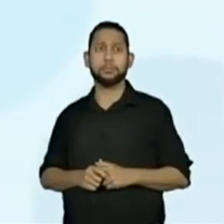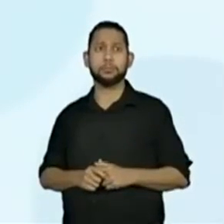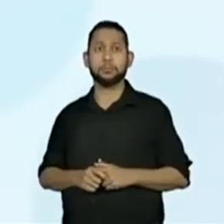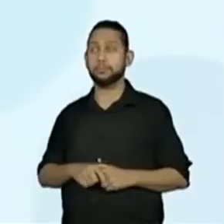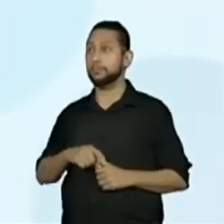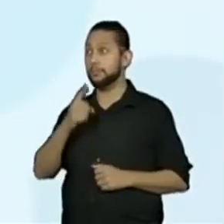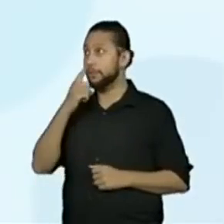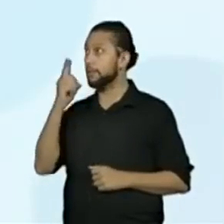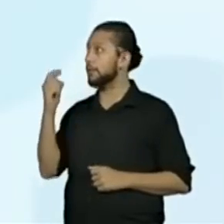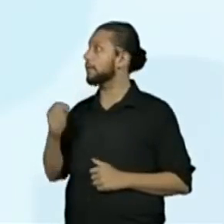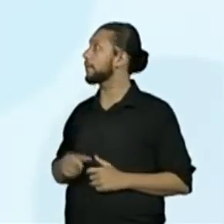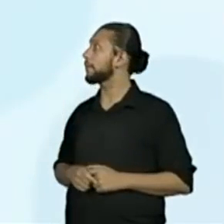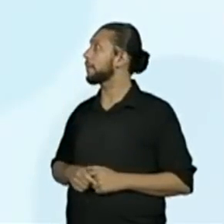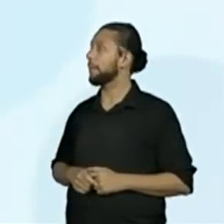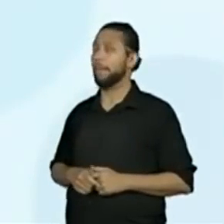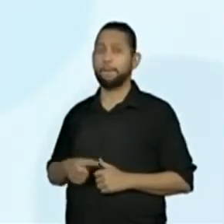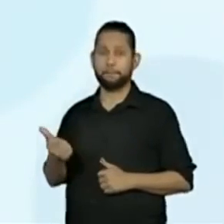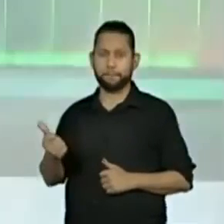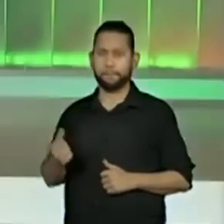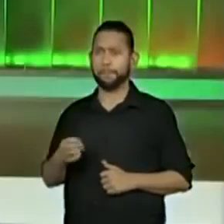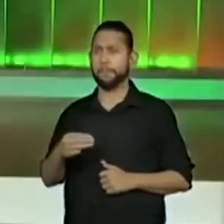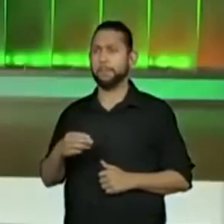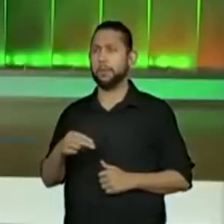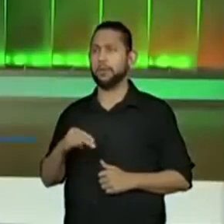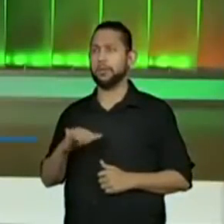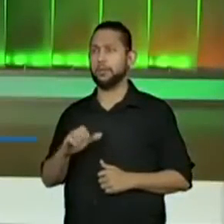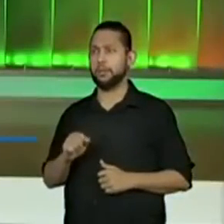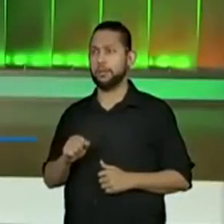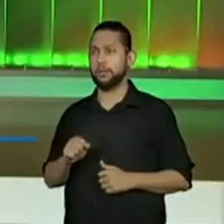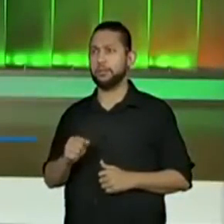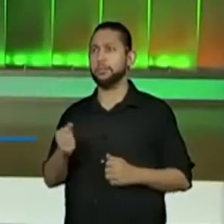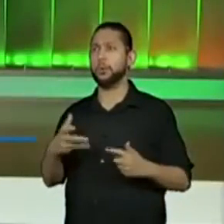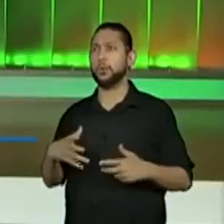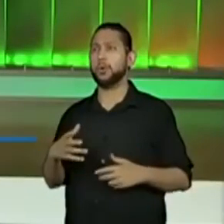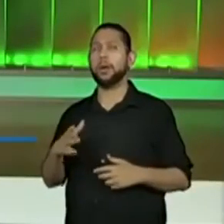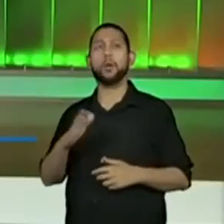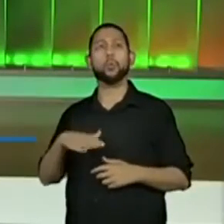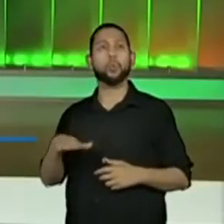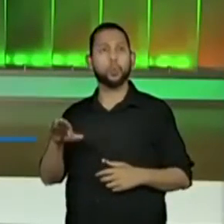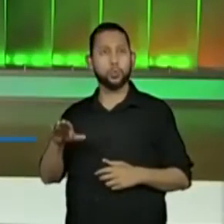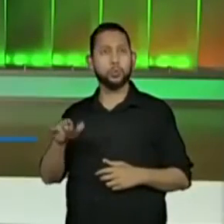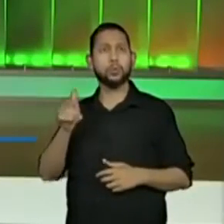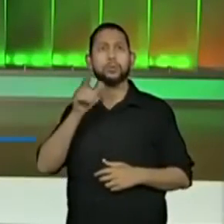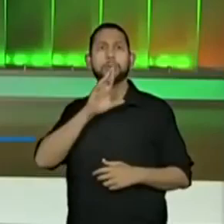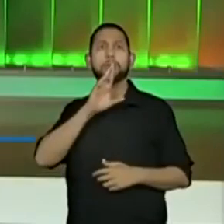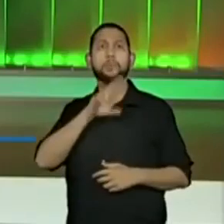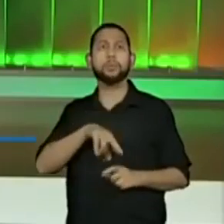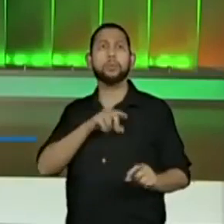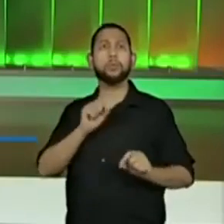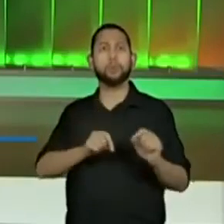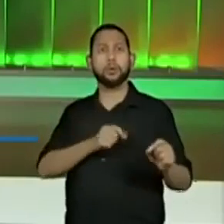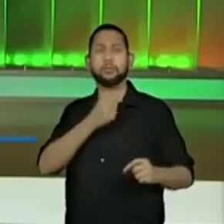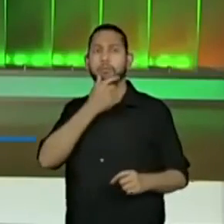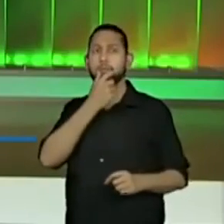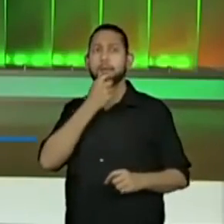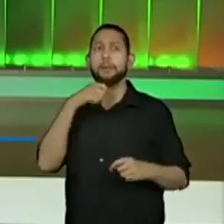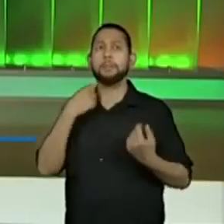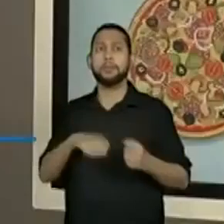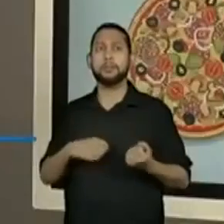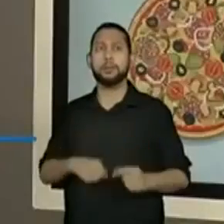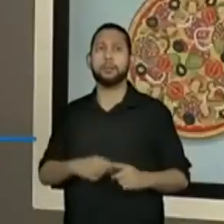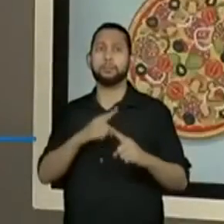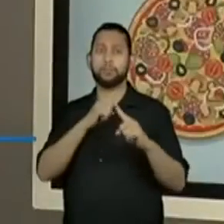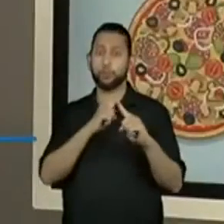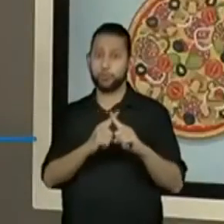e olha lá a professora Mônica disse que os alunos dela dos alunos delas estão respondendo que eu tenho que